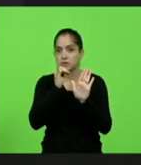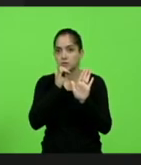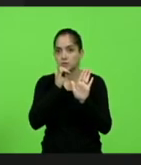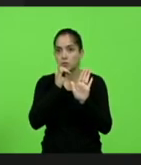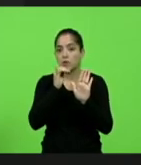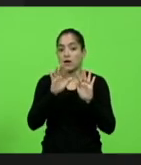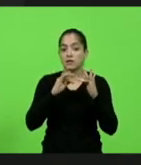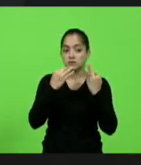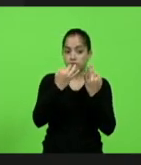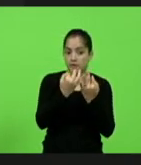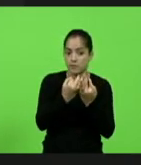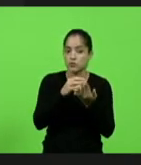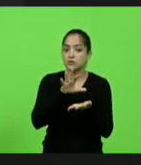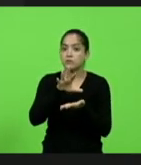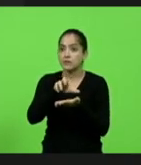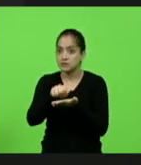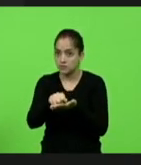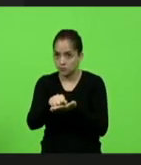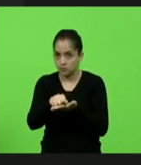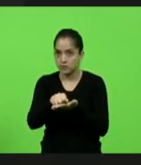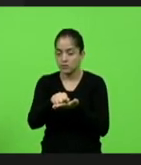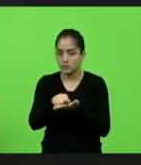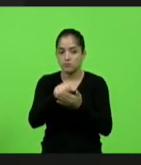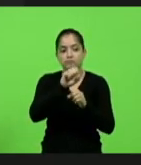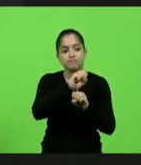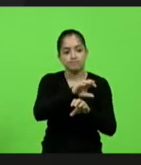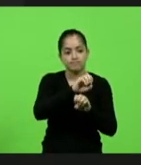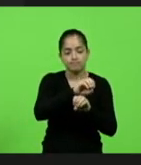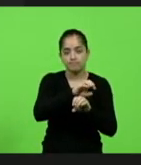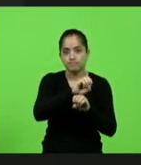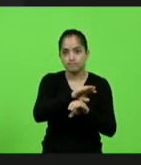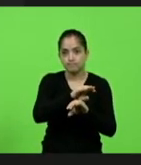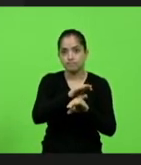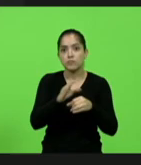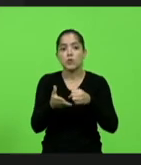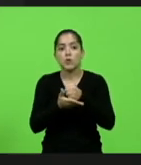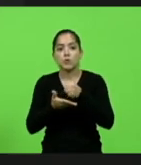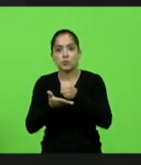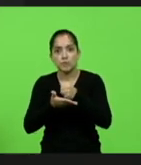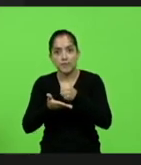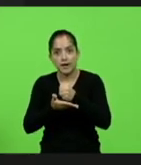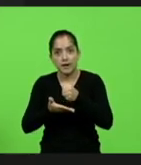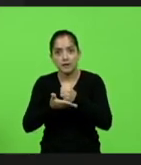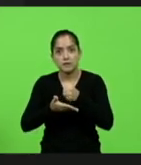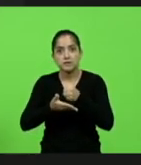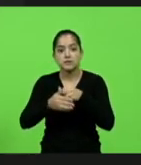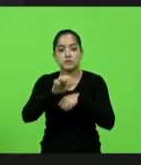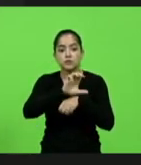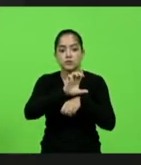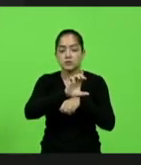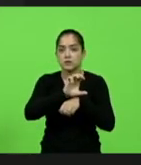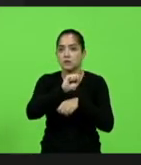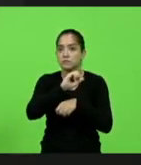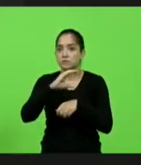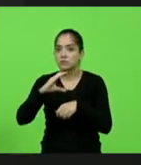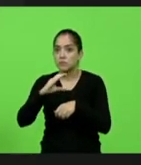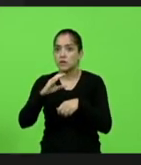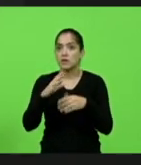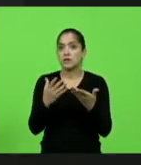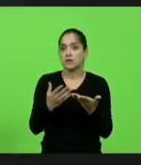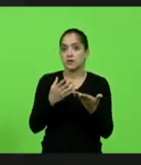famílias matriculem, que sigam a BNCC e o currículo base do território catarinense, que foi o caso, que os pais